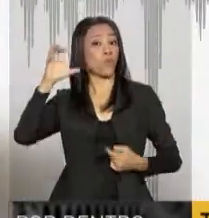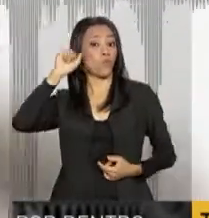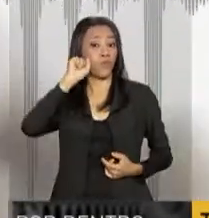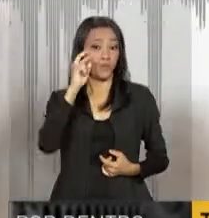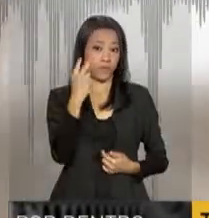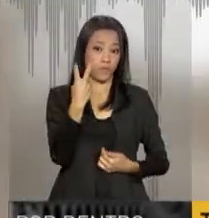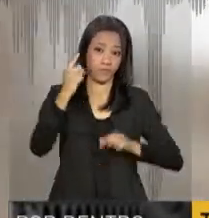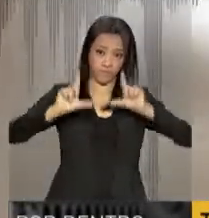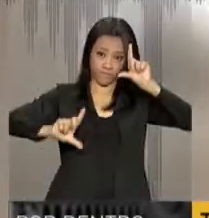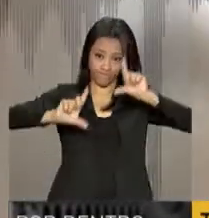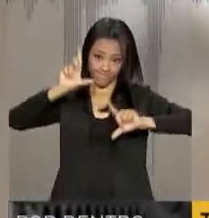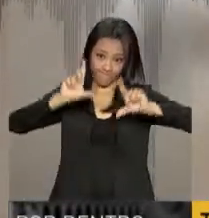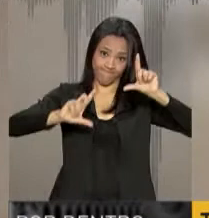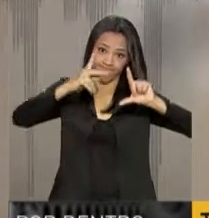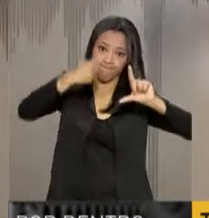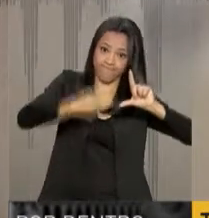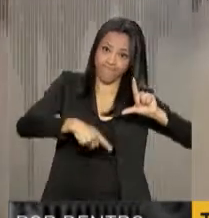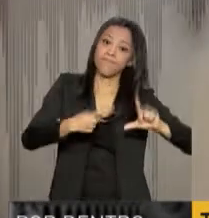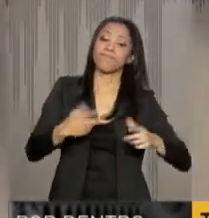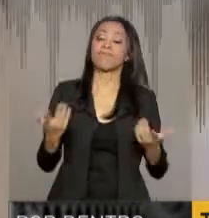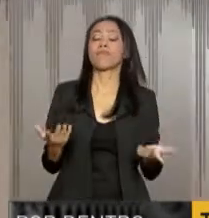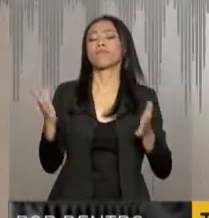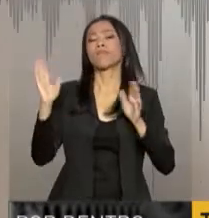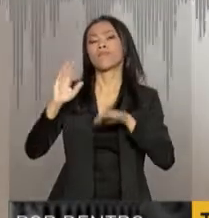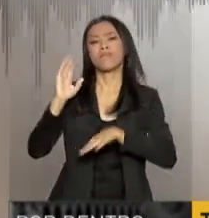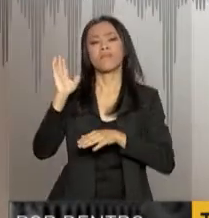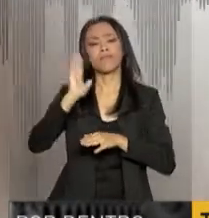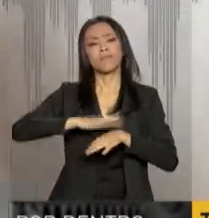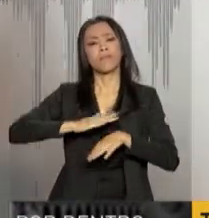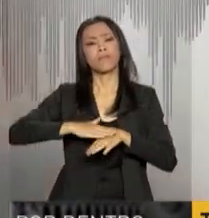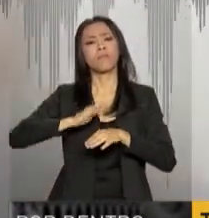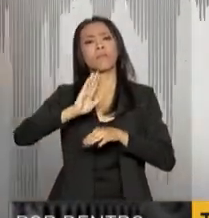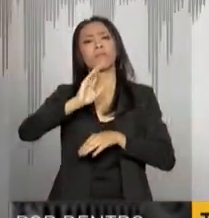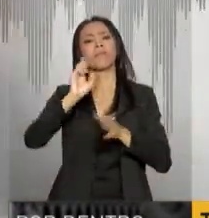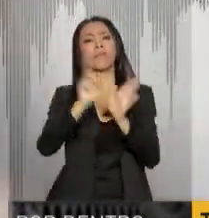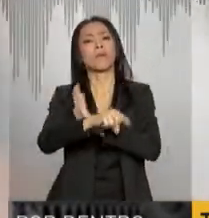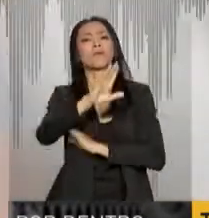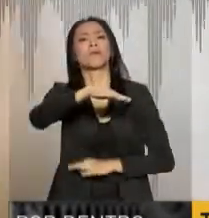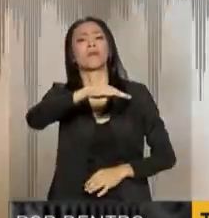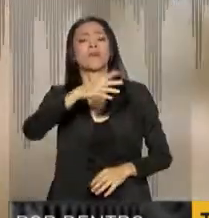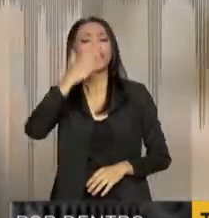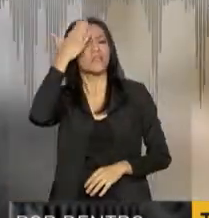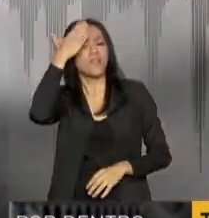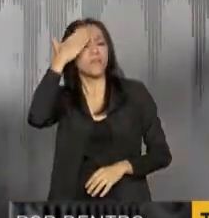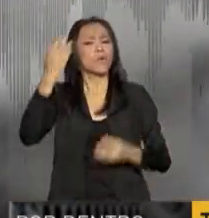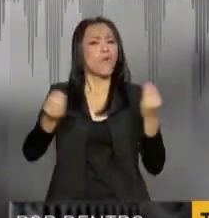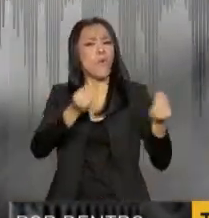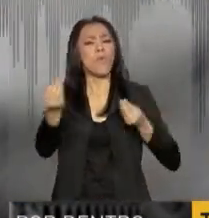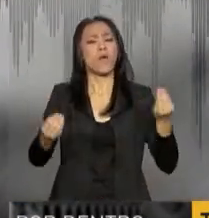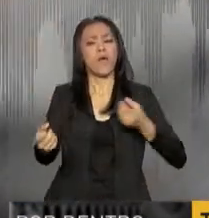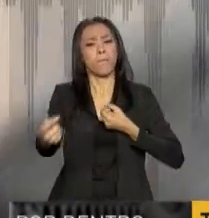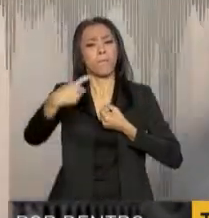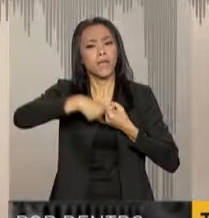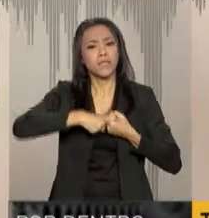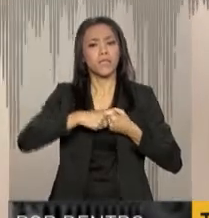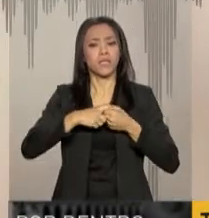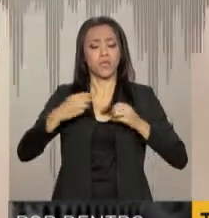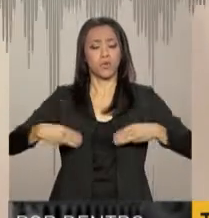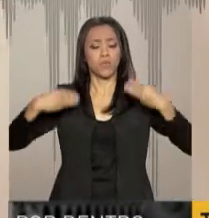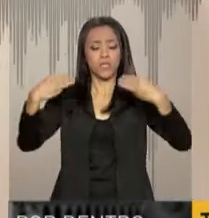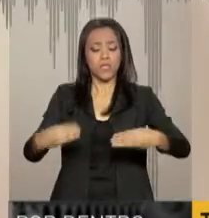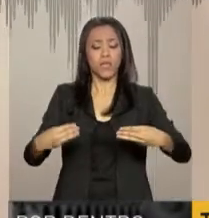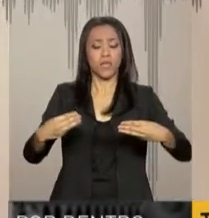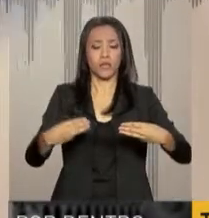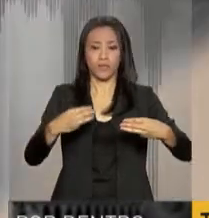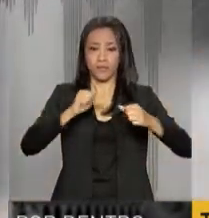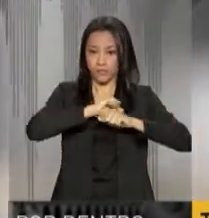oficial do governo federal o ministro gostaria de abordar com o senhor a respeito das parcerias entre o ministério da transparência eo ministério da educação que